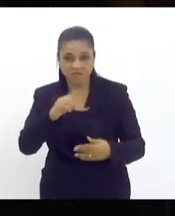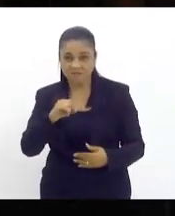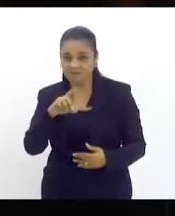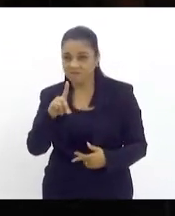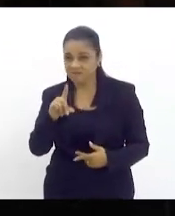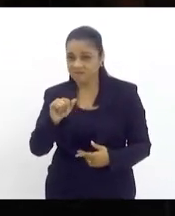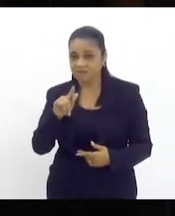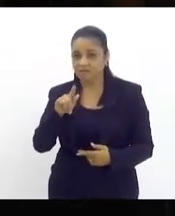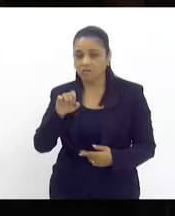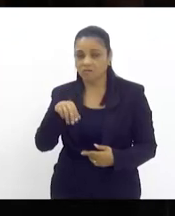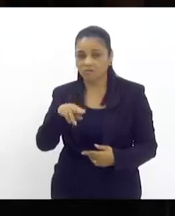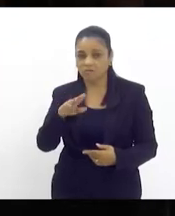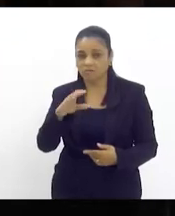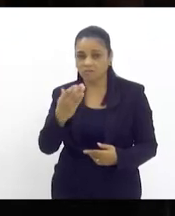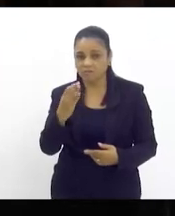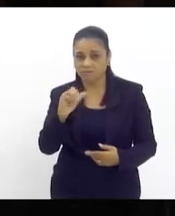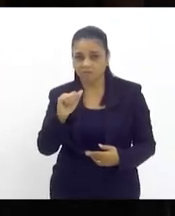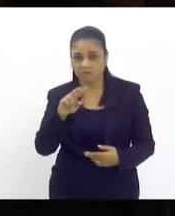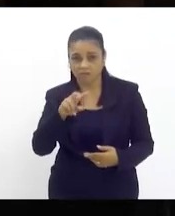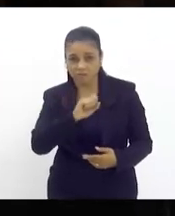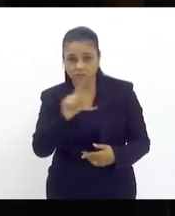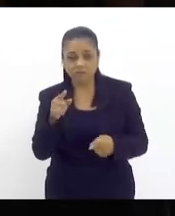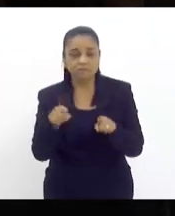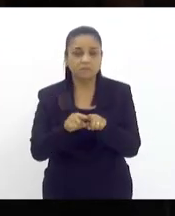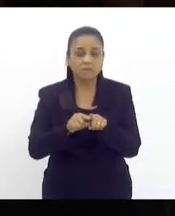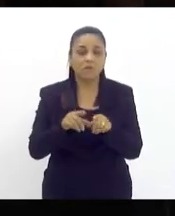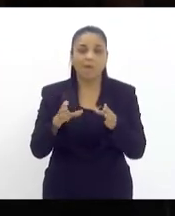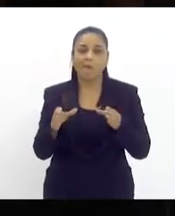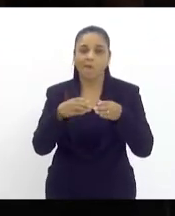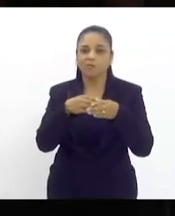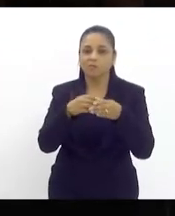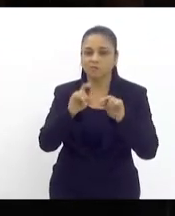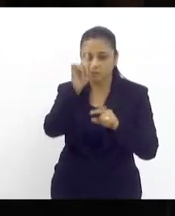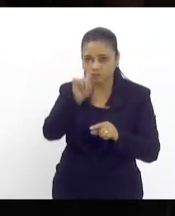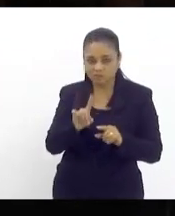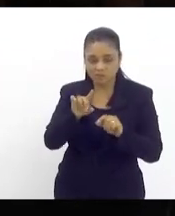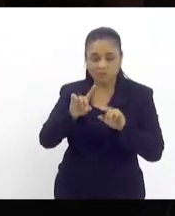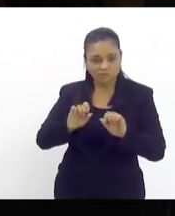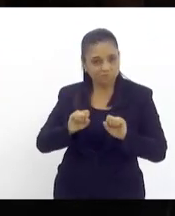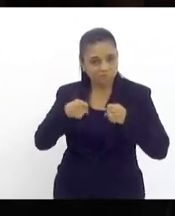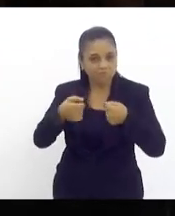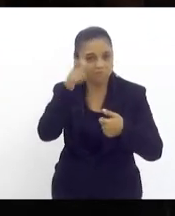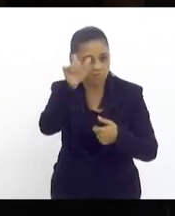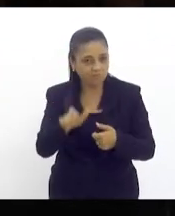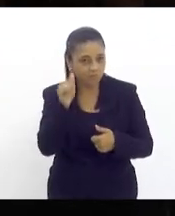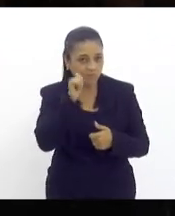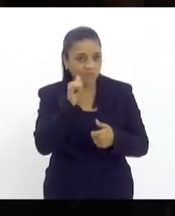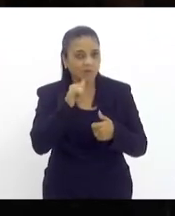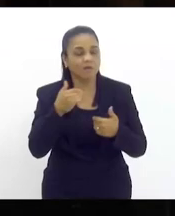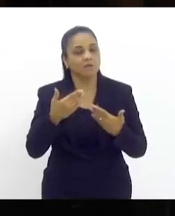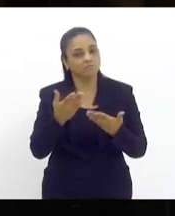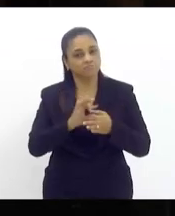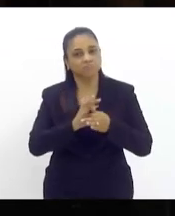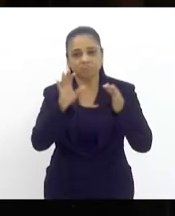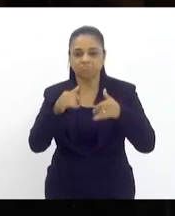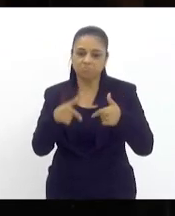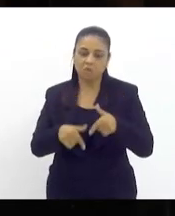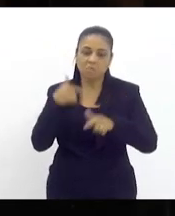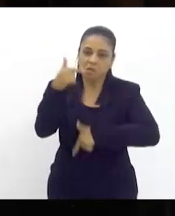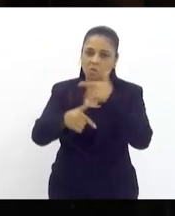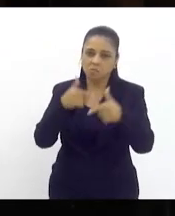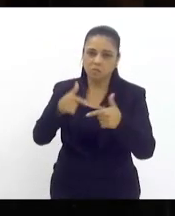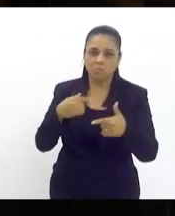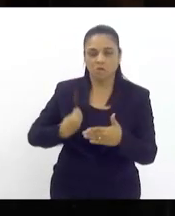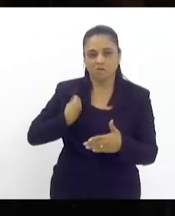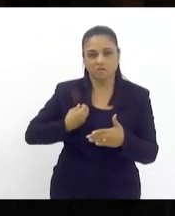Gonçalves e também colocando aqui a comissão de defesa dos direitos da mulher à disposição da luta pela vida das mulheres